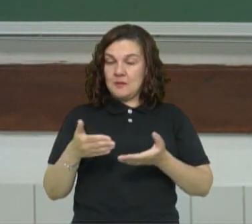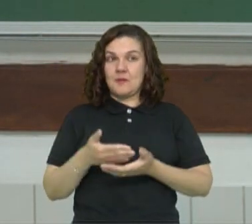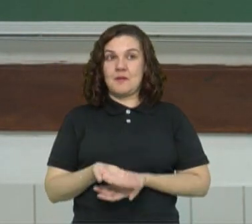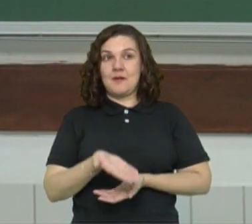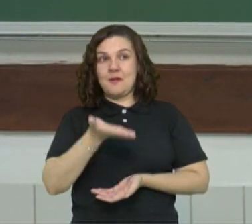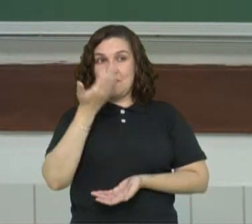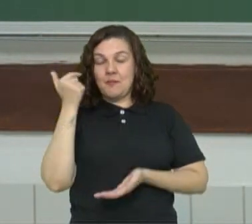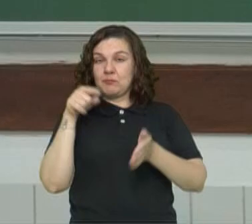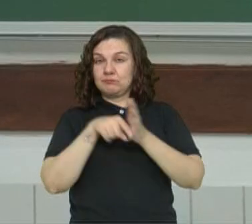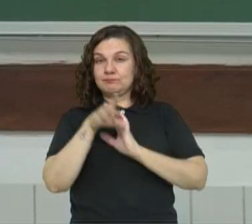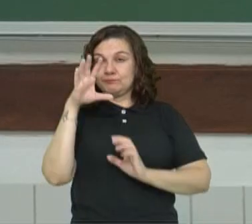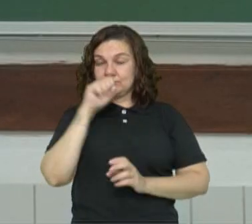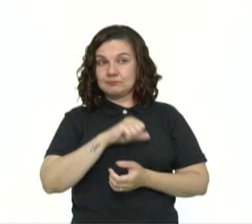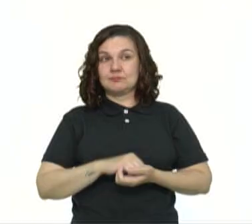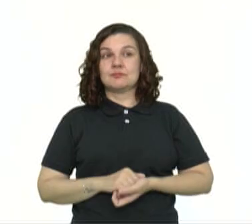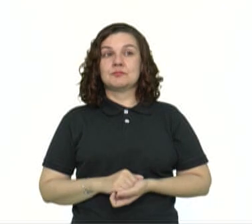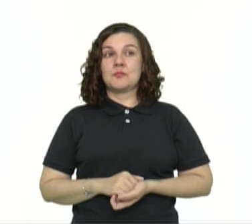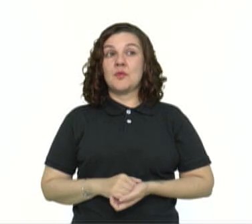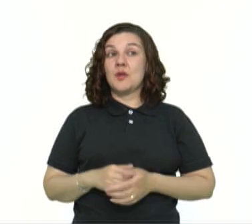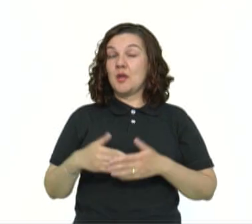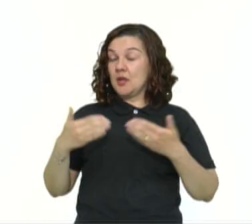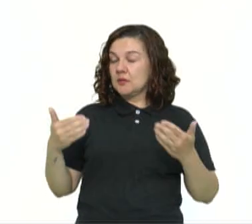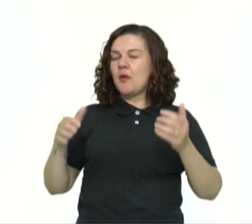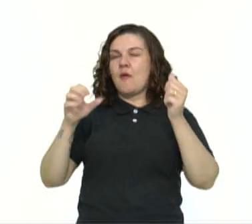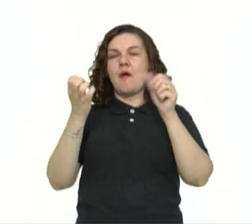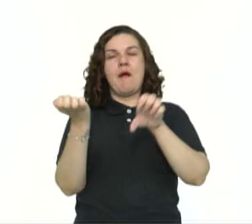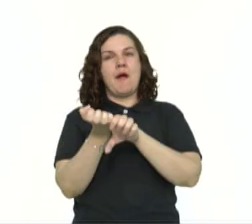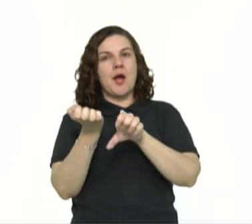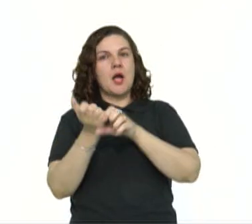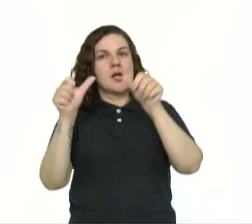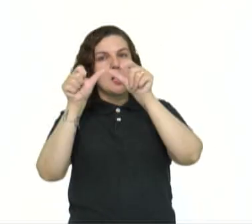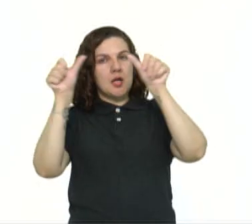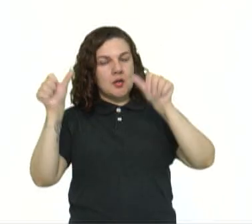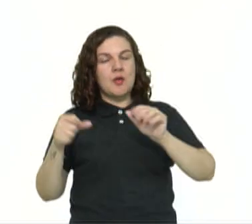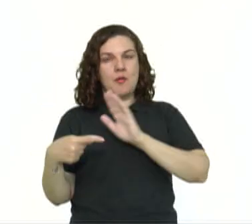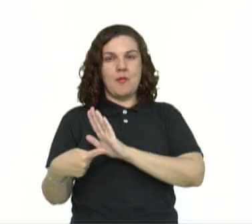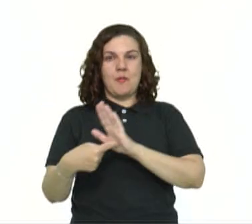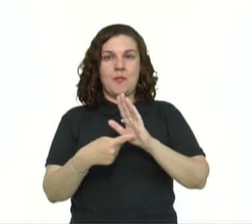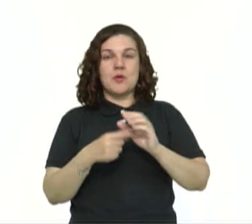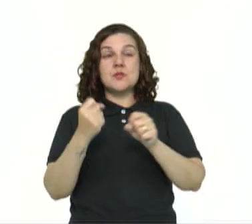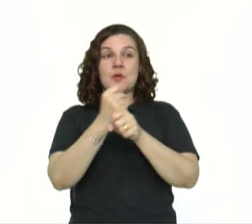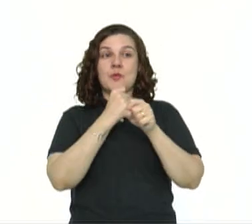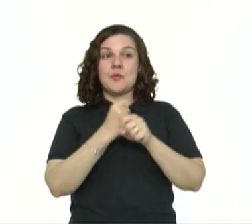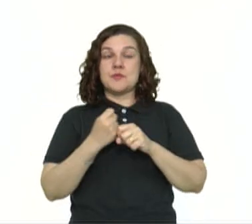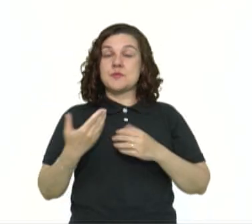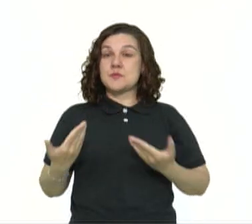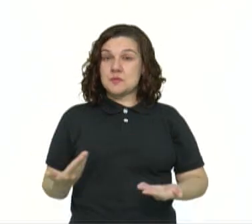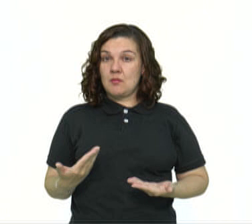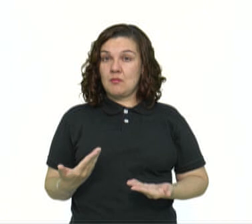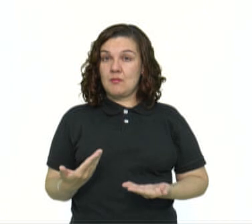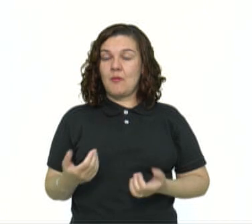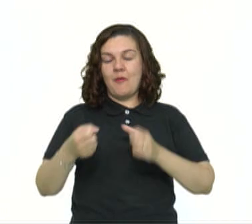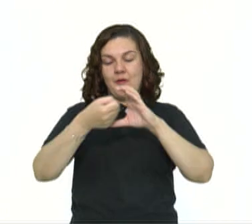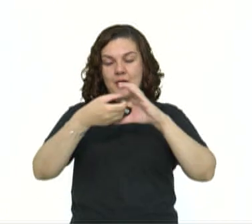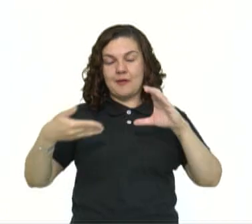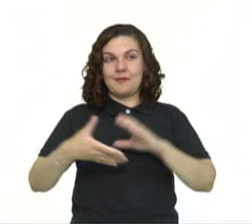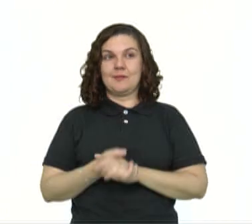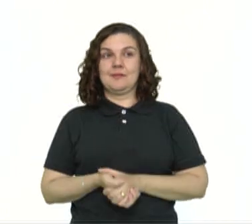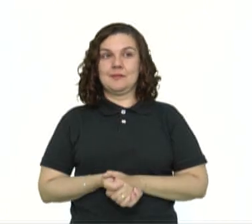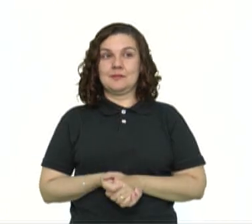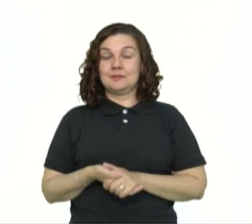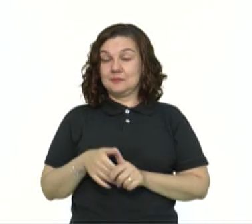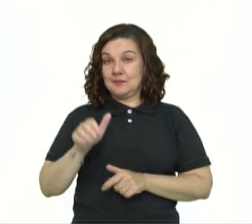Vamos para um teste? A arquitetura dos maias é demonstrada em construções com as seguintes